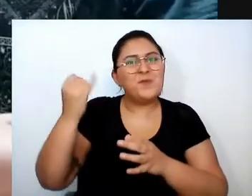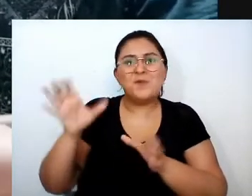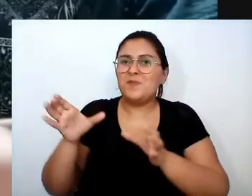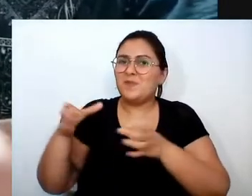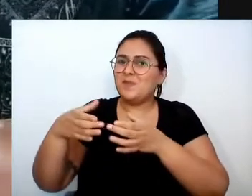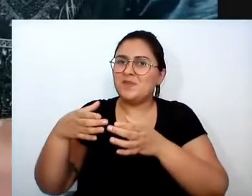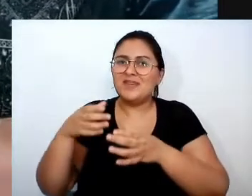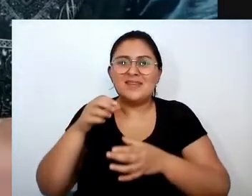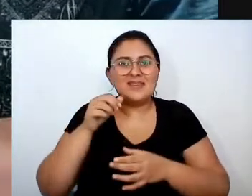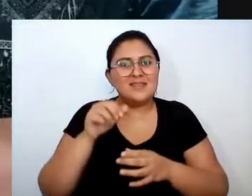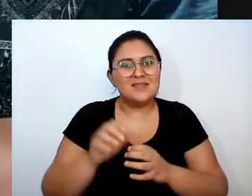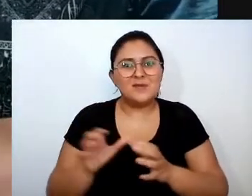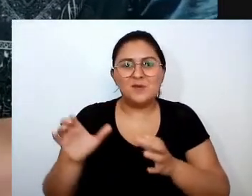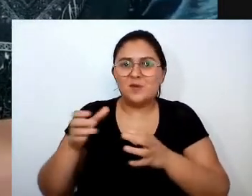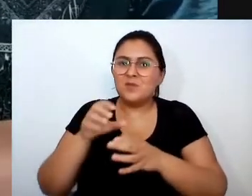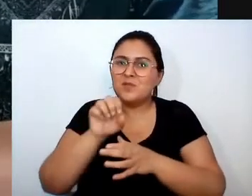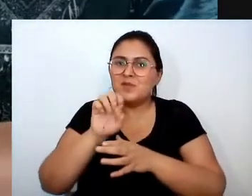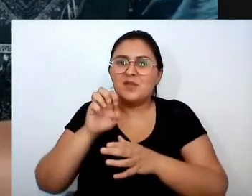nada para a gente.